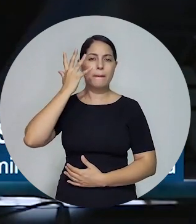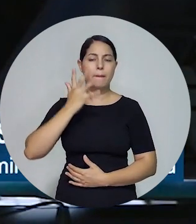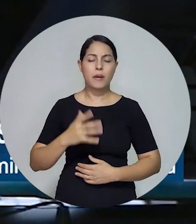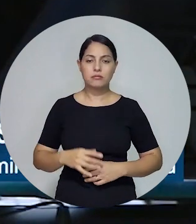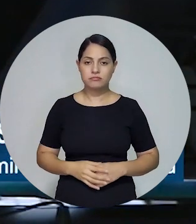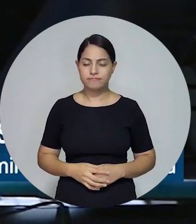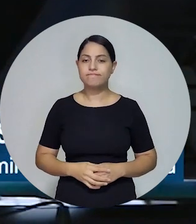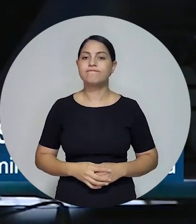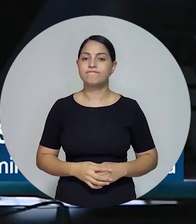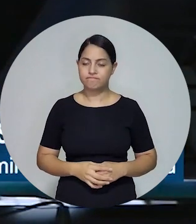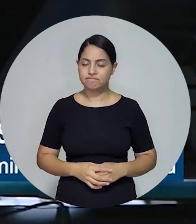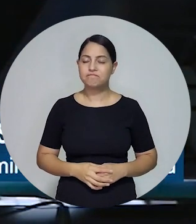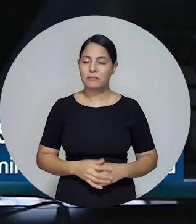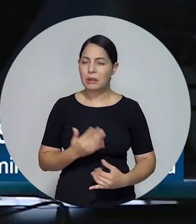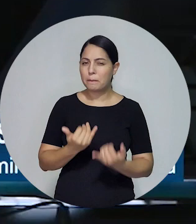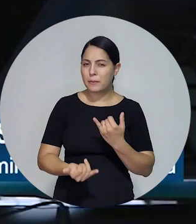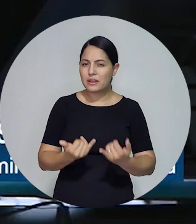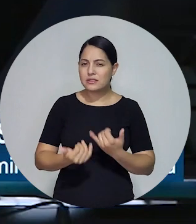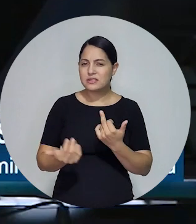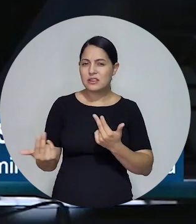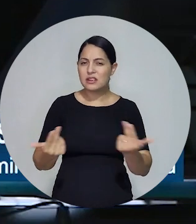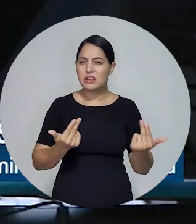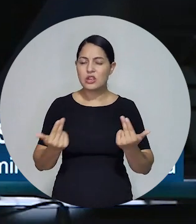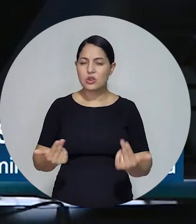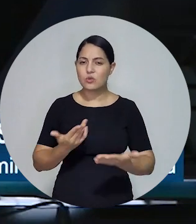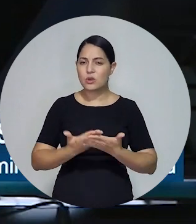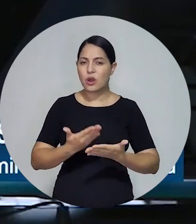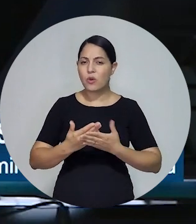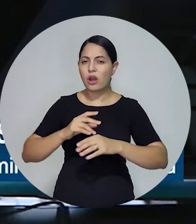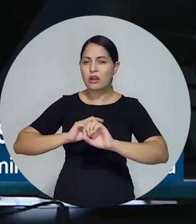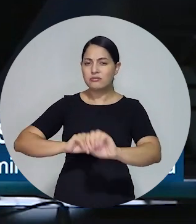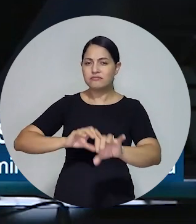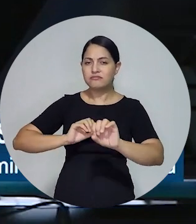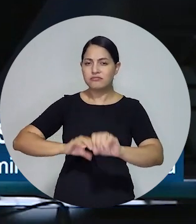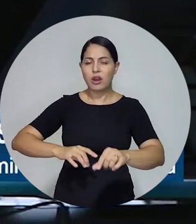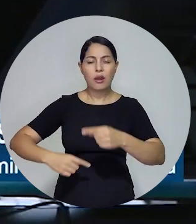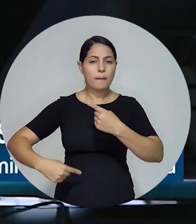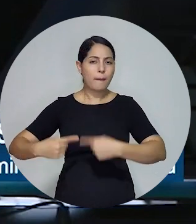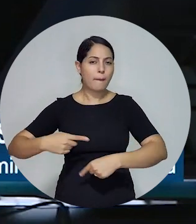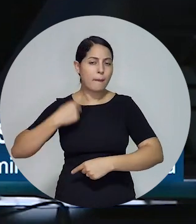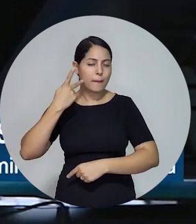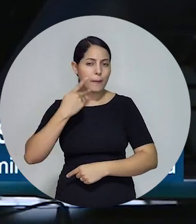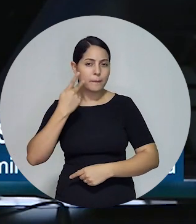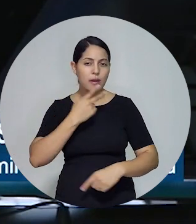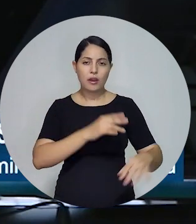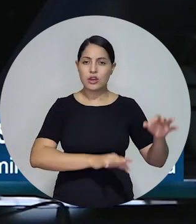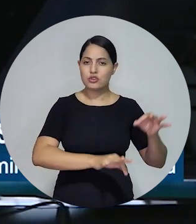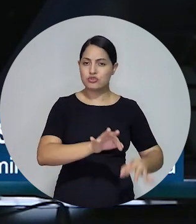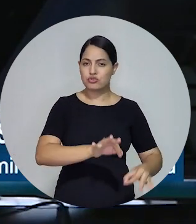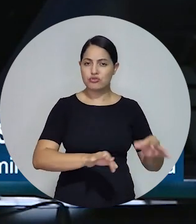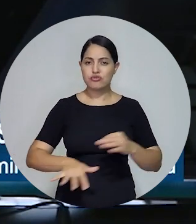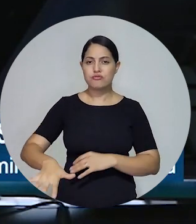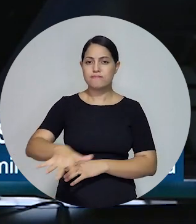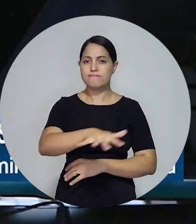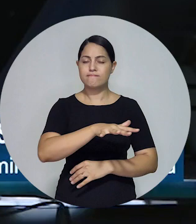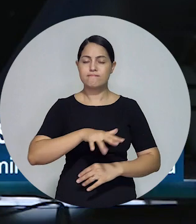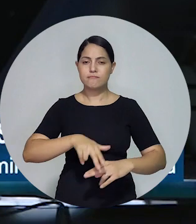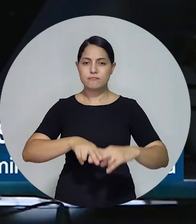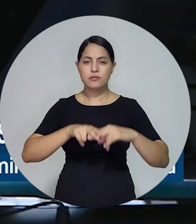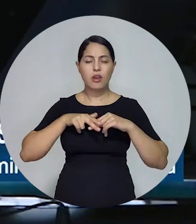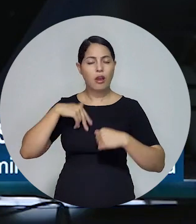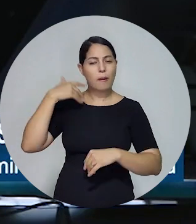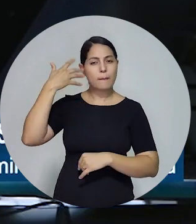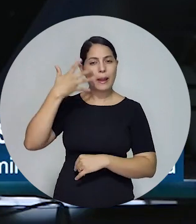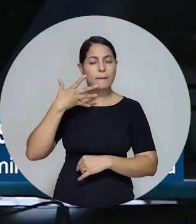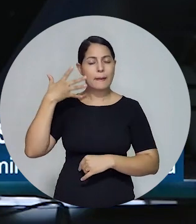no mais das vezes proferindo verdadeiras aulas de política e de justiça. Ainda hoje, senhoras e